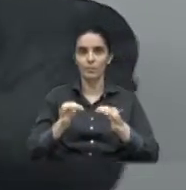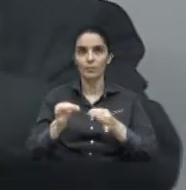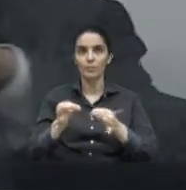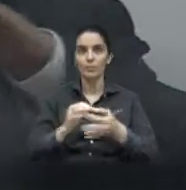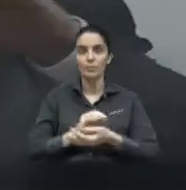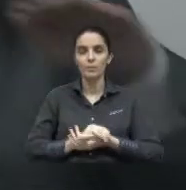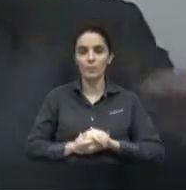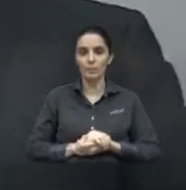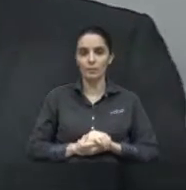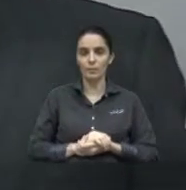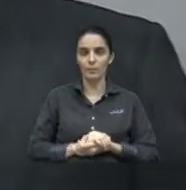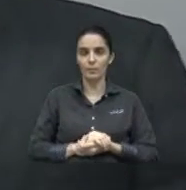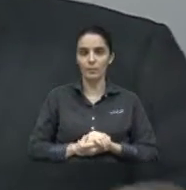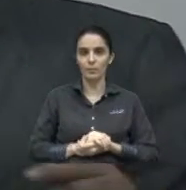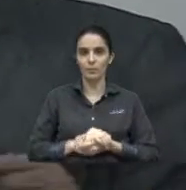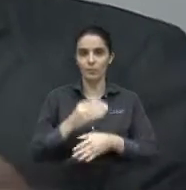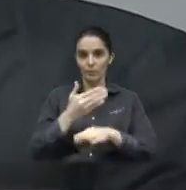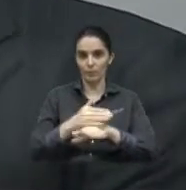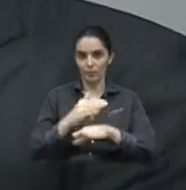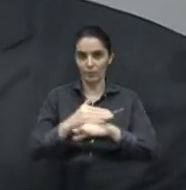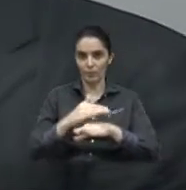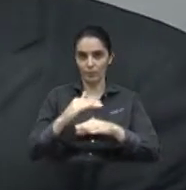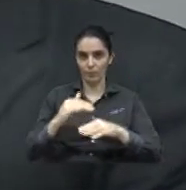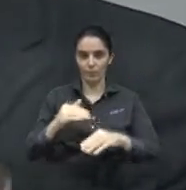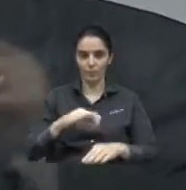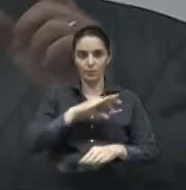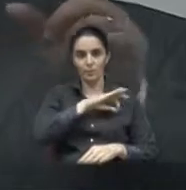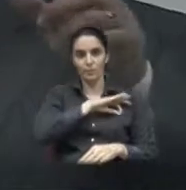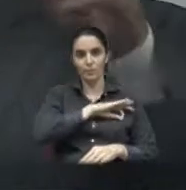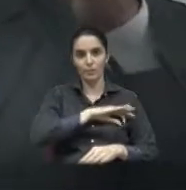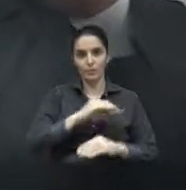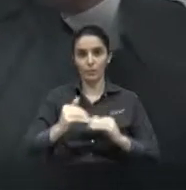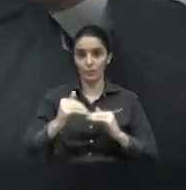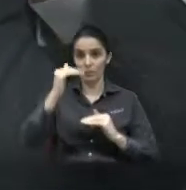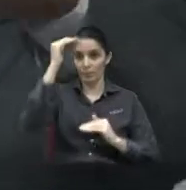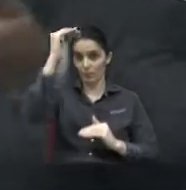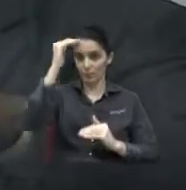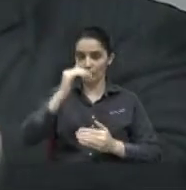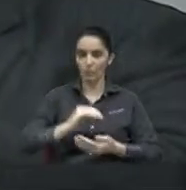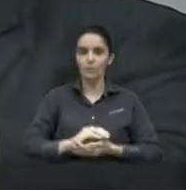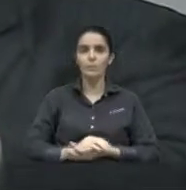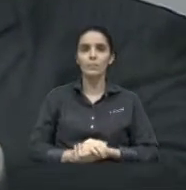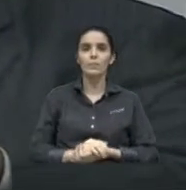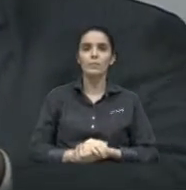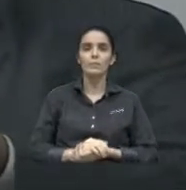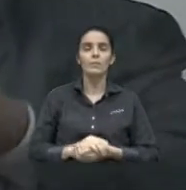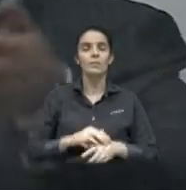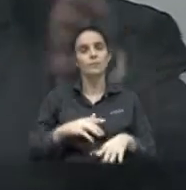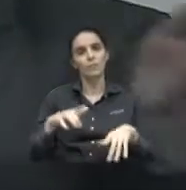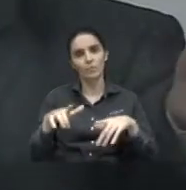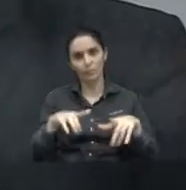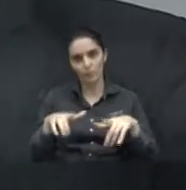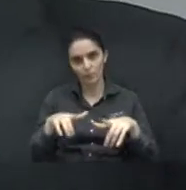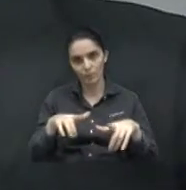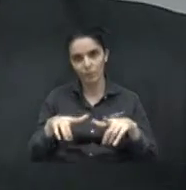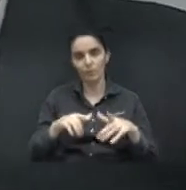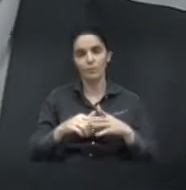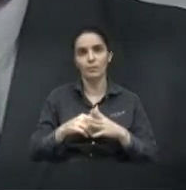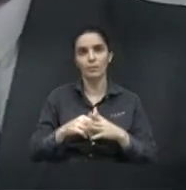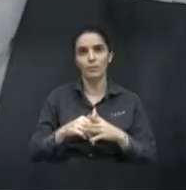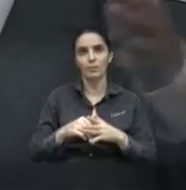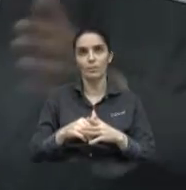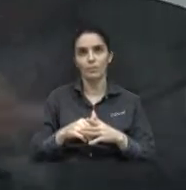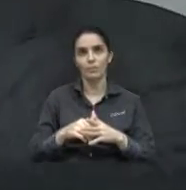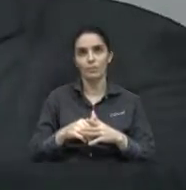desse aumento do estagiário, porque o estagiário que vai poder trabalhar nessa casa, como primeiro e terceiro, até